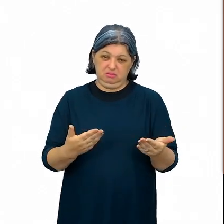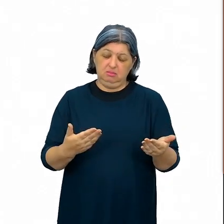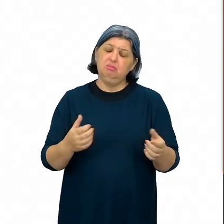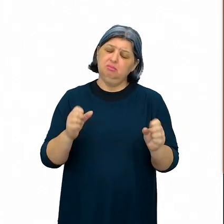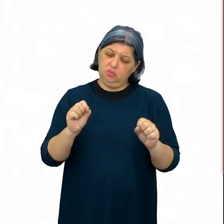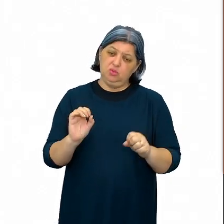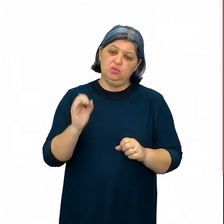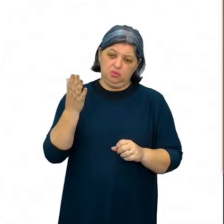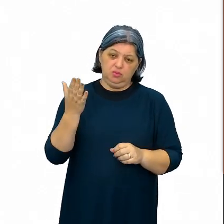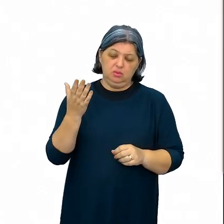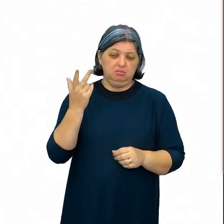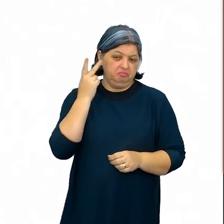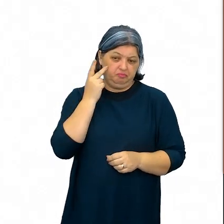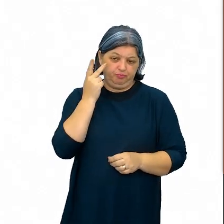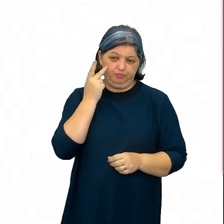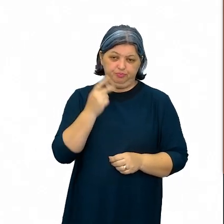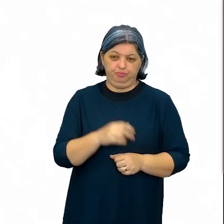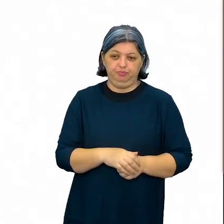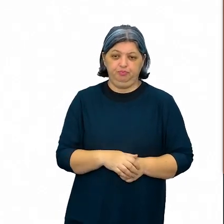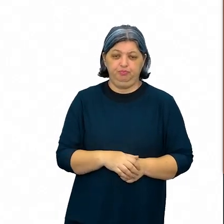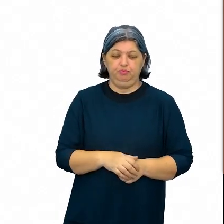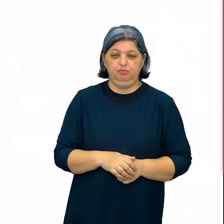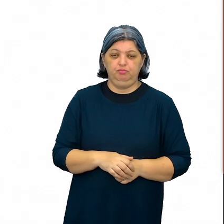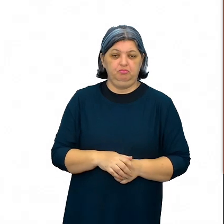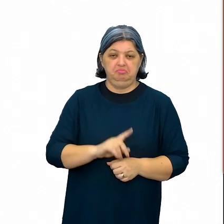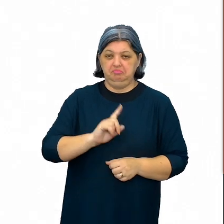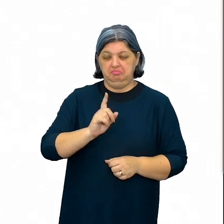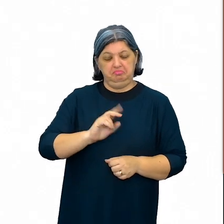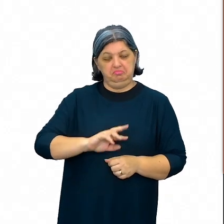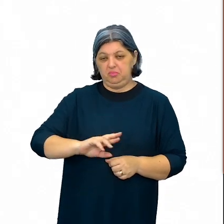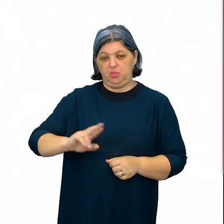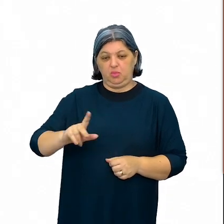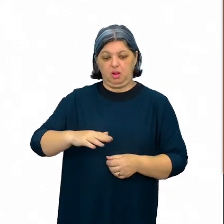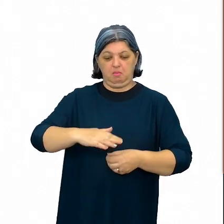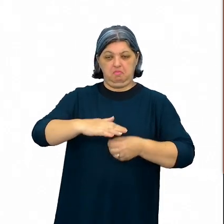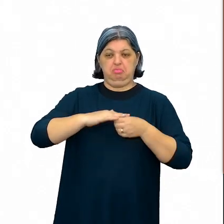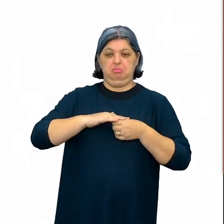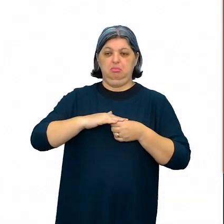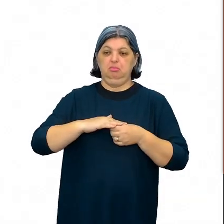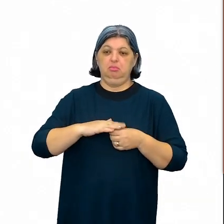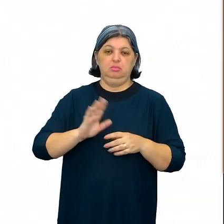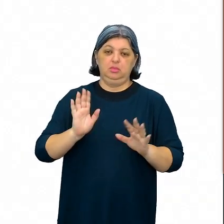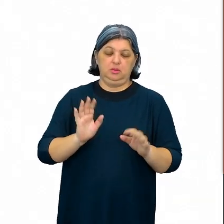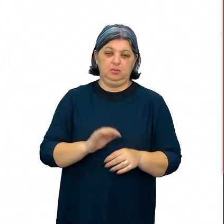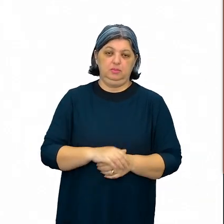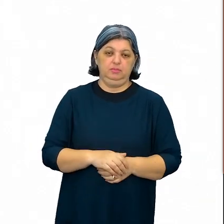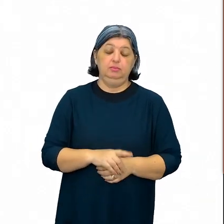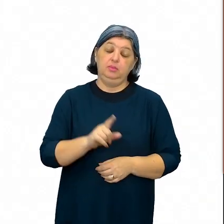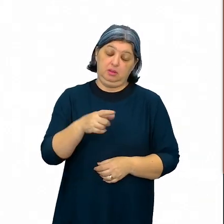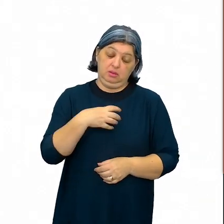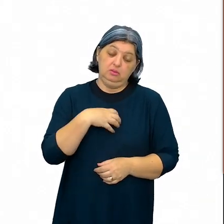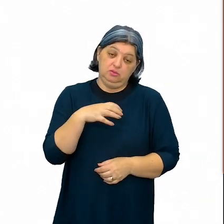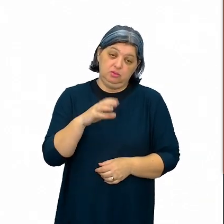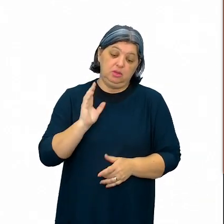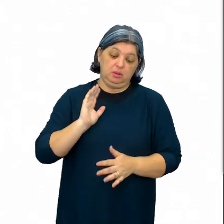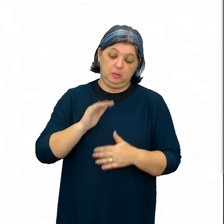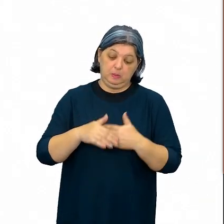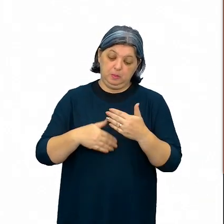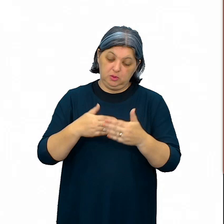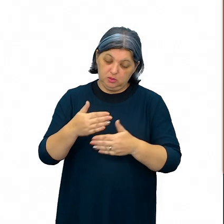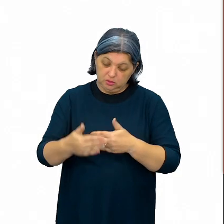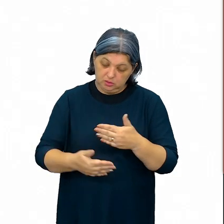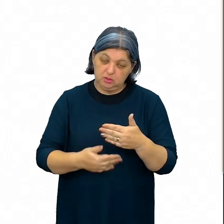pode pá é não será ofensivo comigo prometo porque é assim é um processo